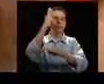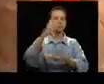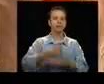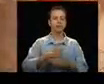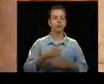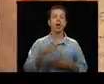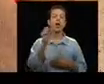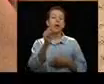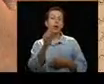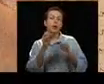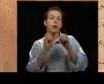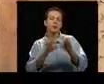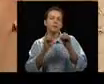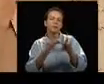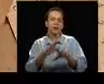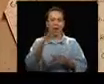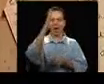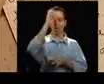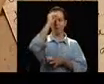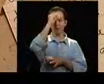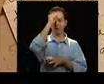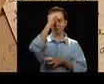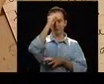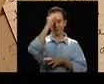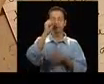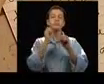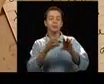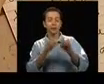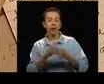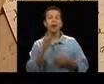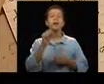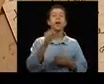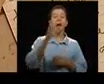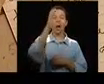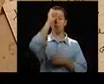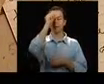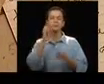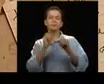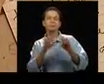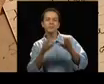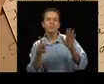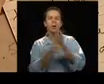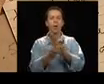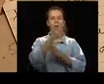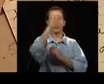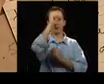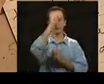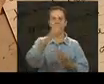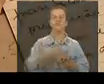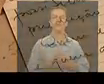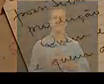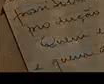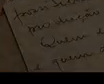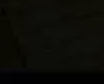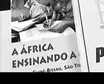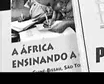sua construção. Quem ensina, aprende ao ensinar, e quem aprende, ensina ao aprender.